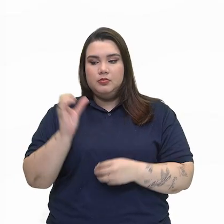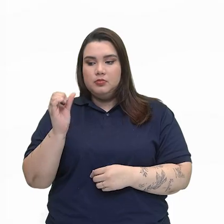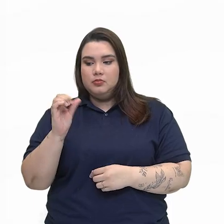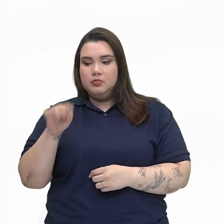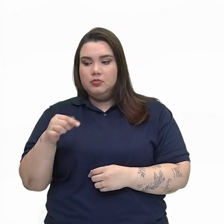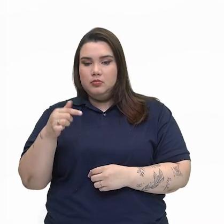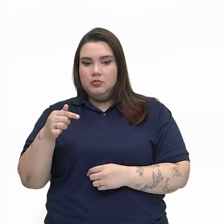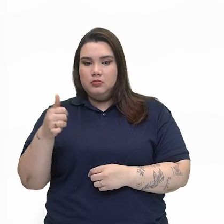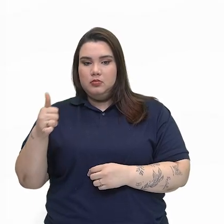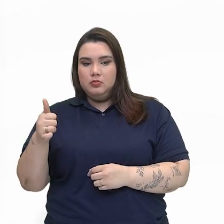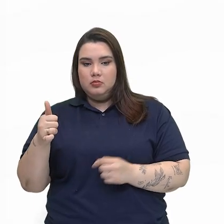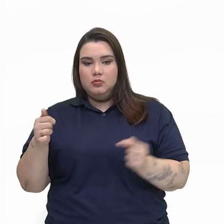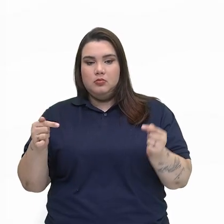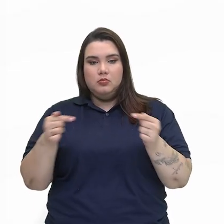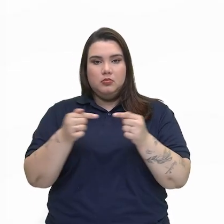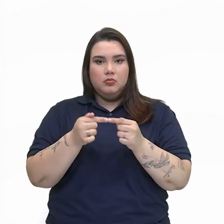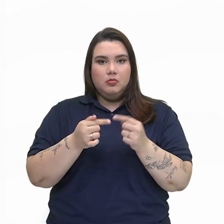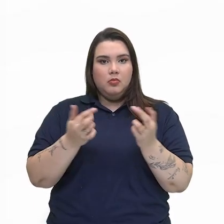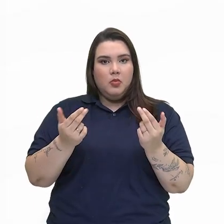6,71 ela é